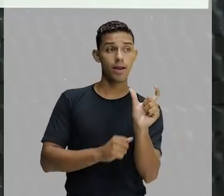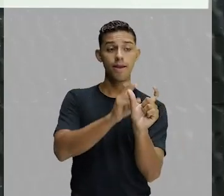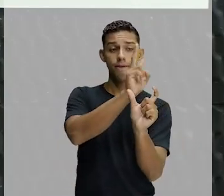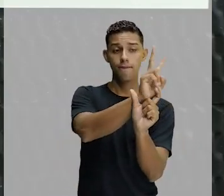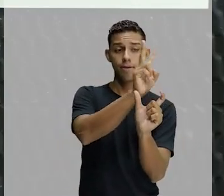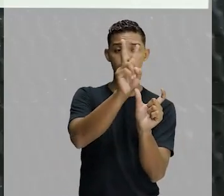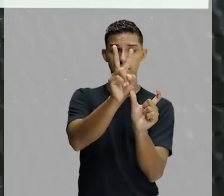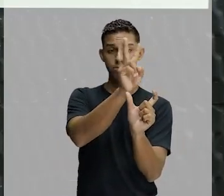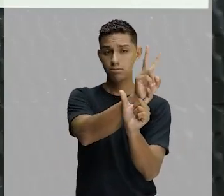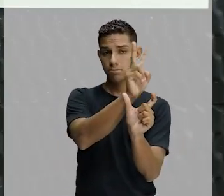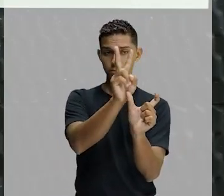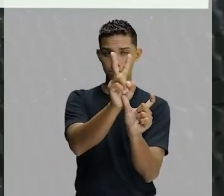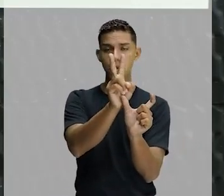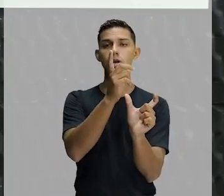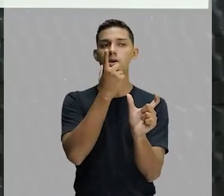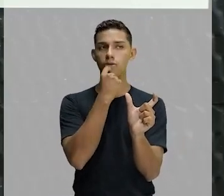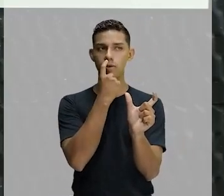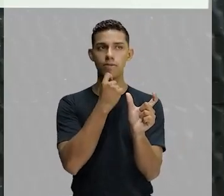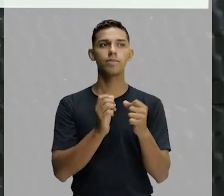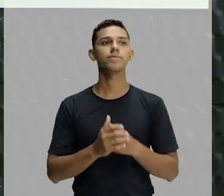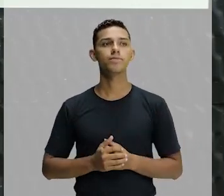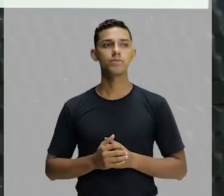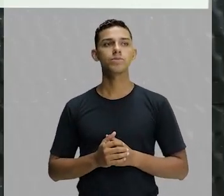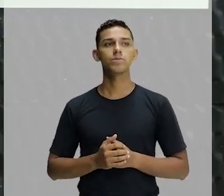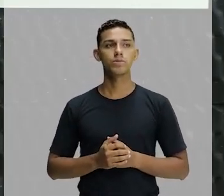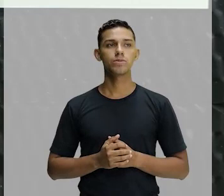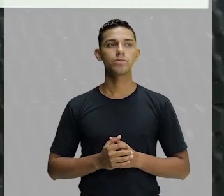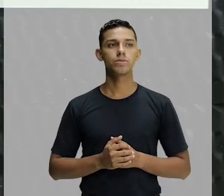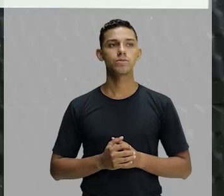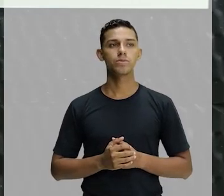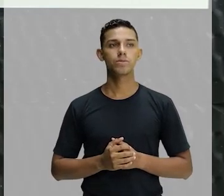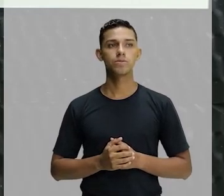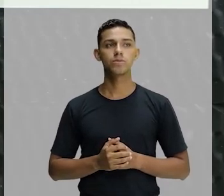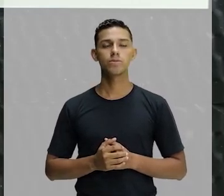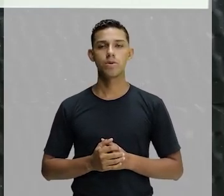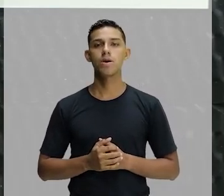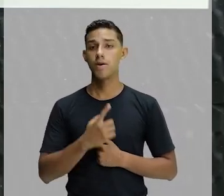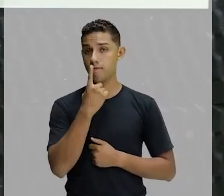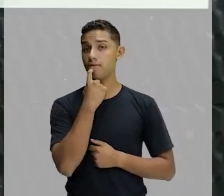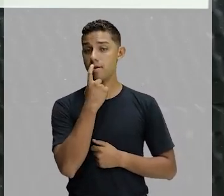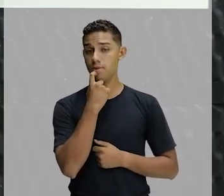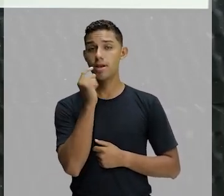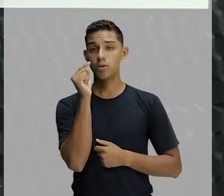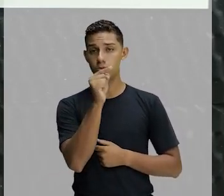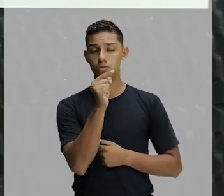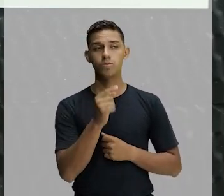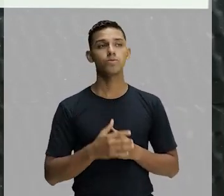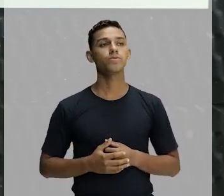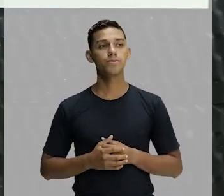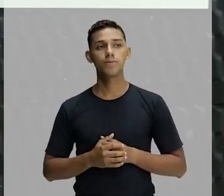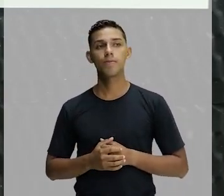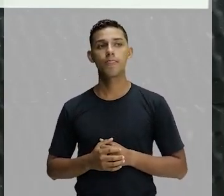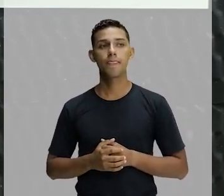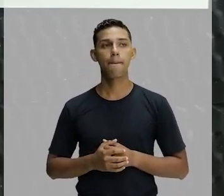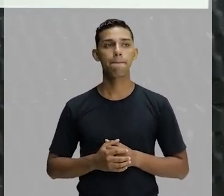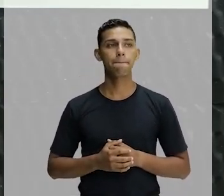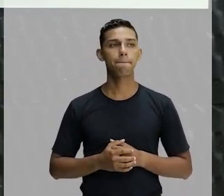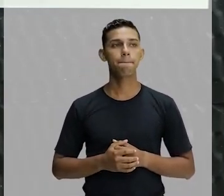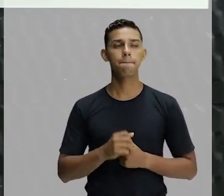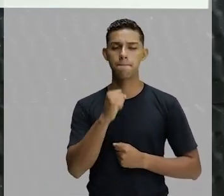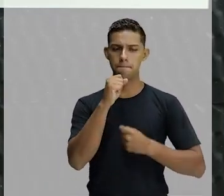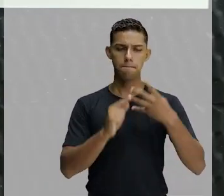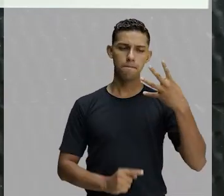Vzão, Vzão. Então, esse aqui vai ser Vzão, certo? Vai ser vermelho. Então, eu tenho